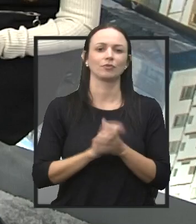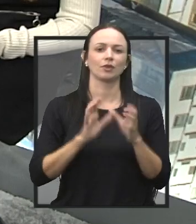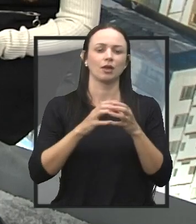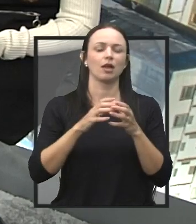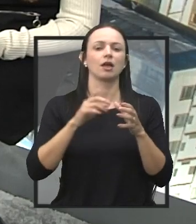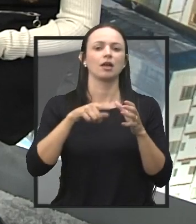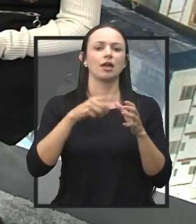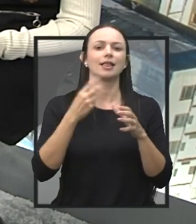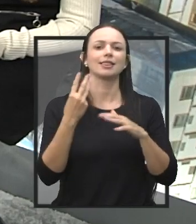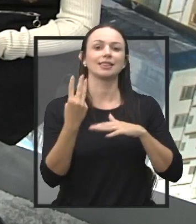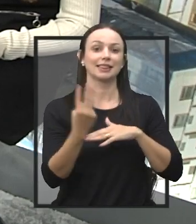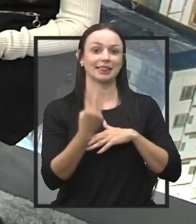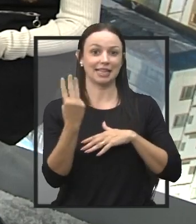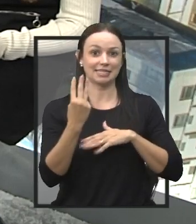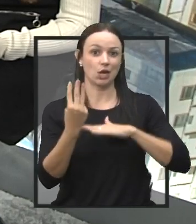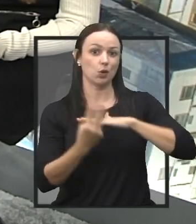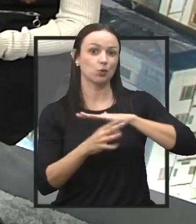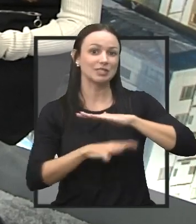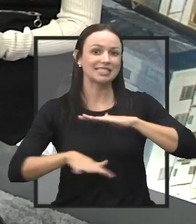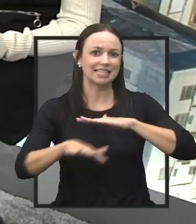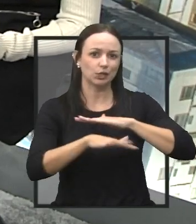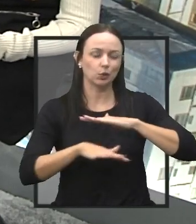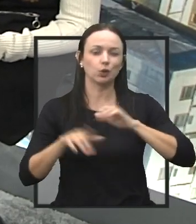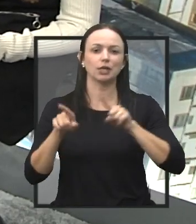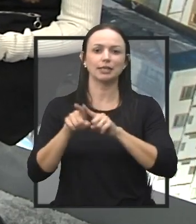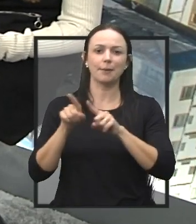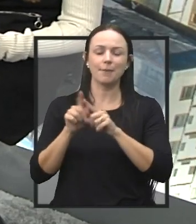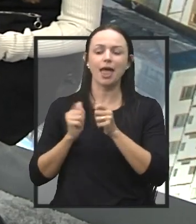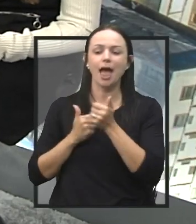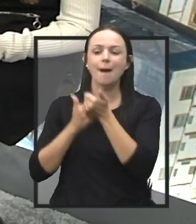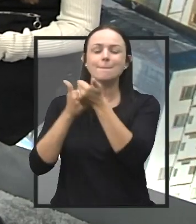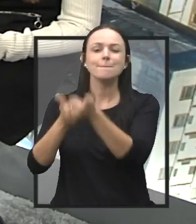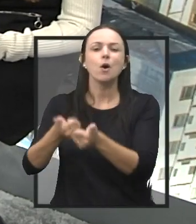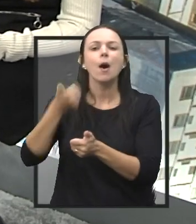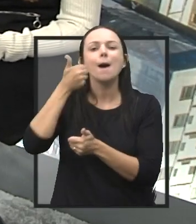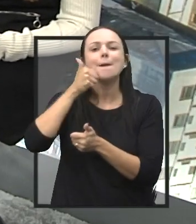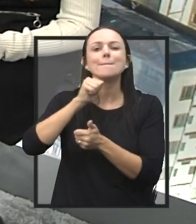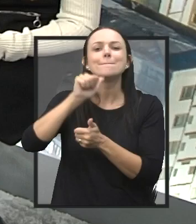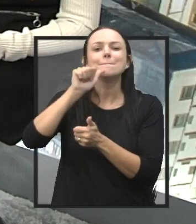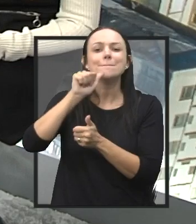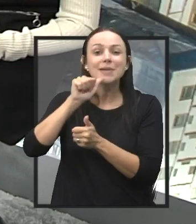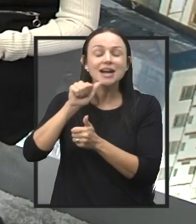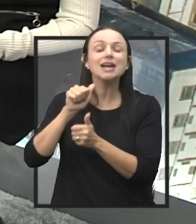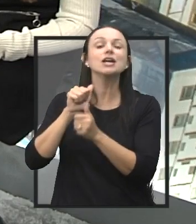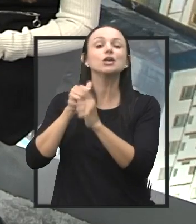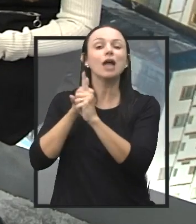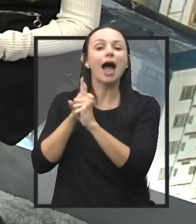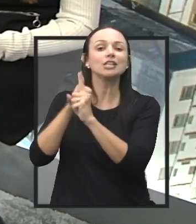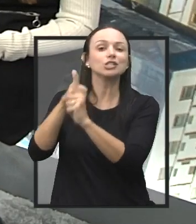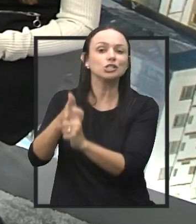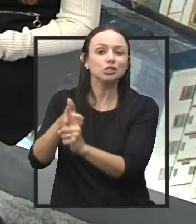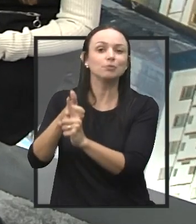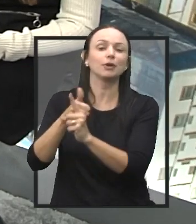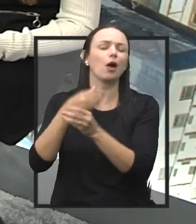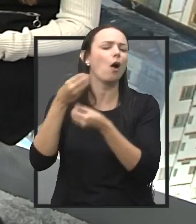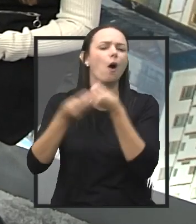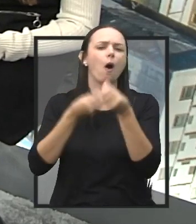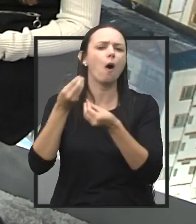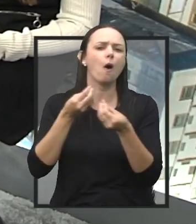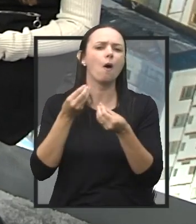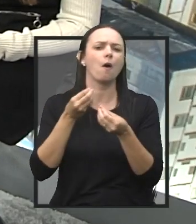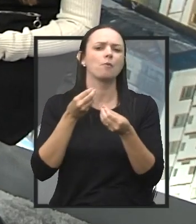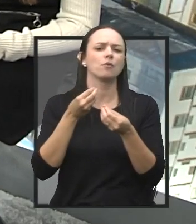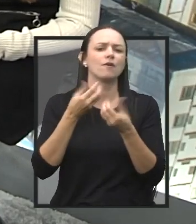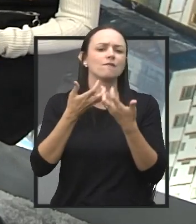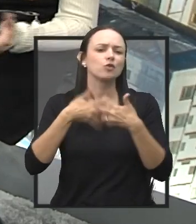Parlamentar do Terceiro Setor e a Frente Parlamentar de Apoio às Mães Atípicas. Em que estágio está a montagem dessas frentes? Como é que vai funcionar